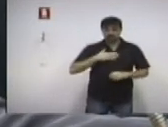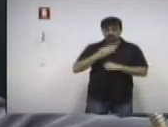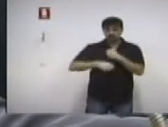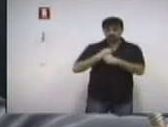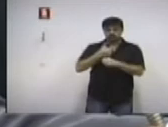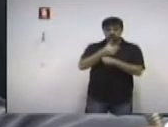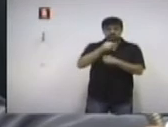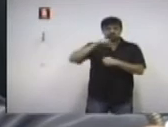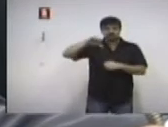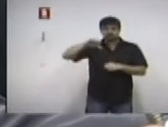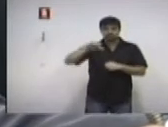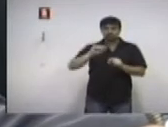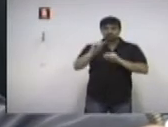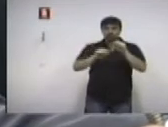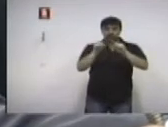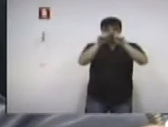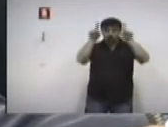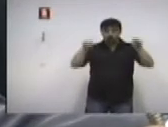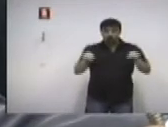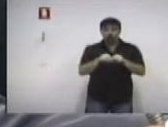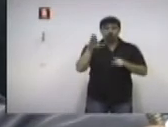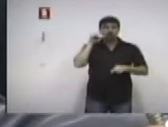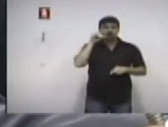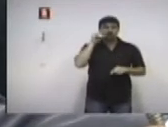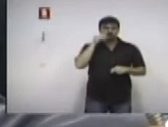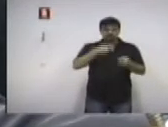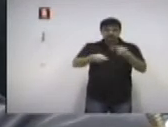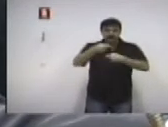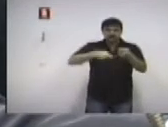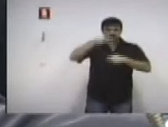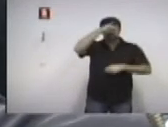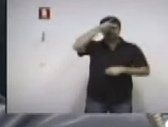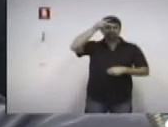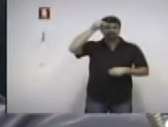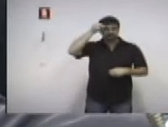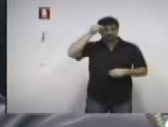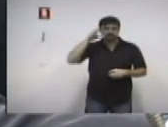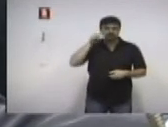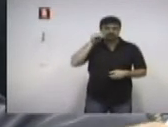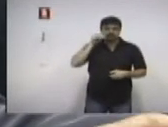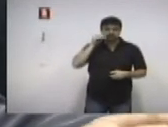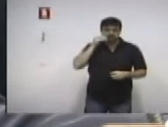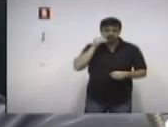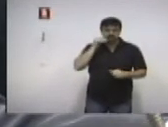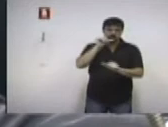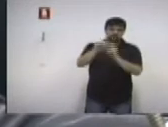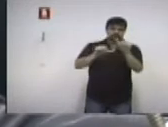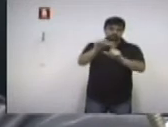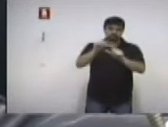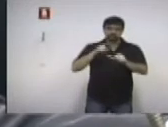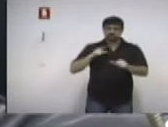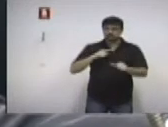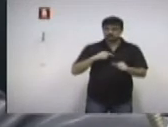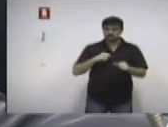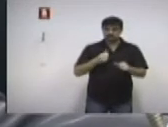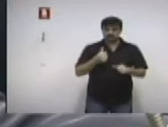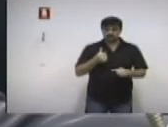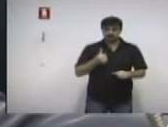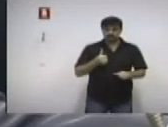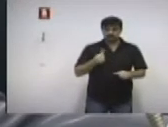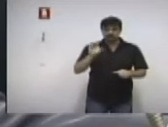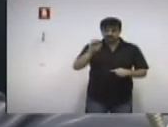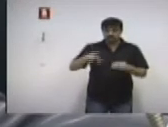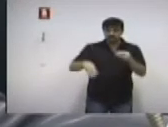que trata da reorganização parcial da estrutura organizacional administrativa da Prefeitura Municipal de Paulínia e dá outras providências com emenda